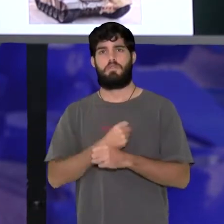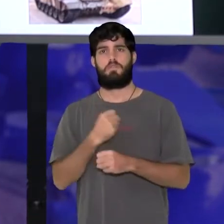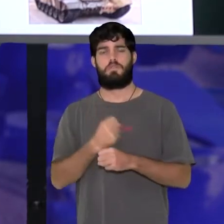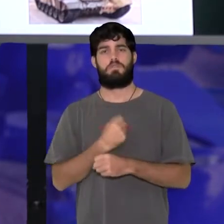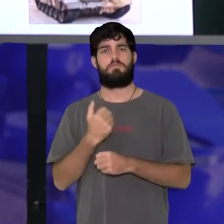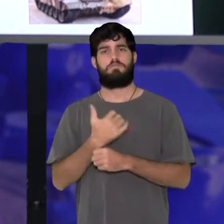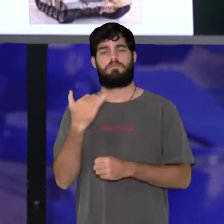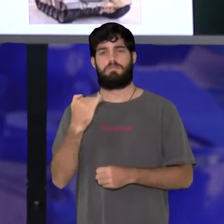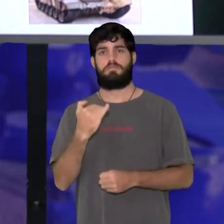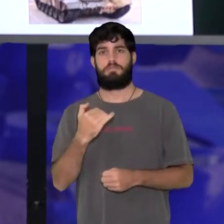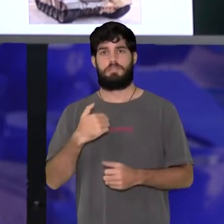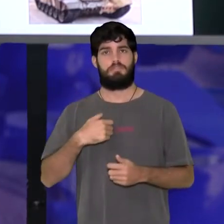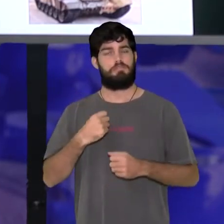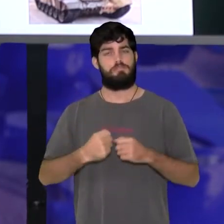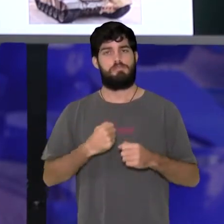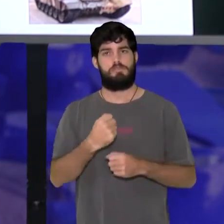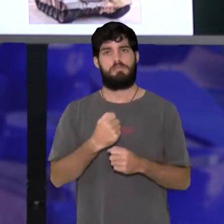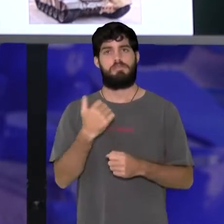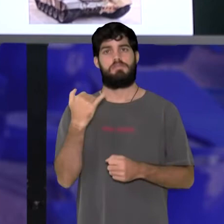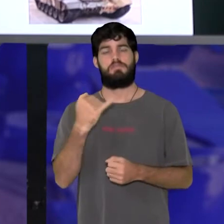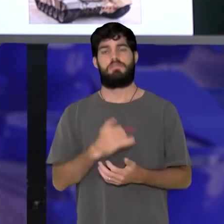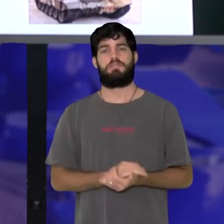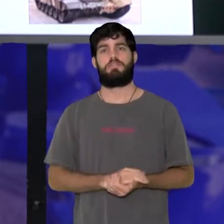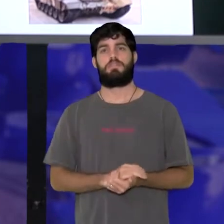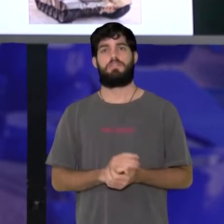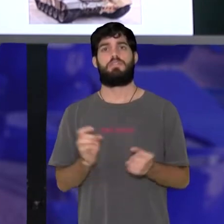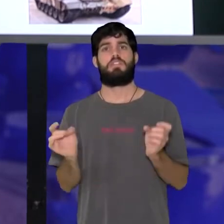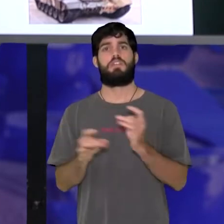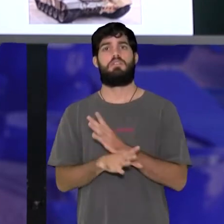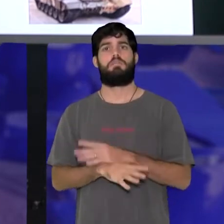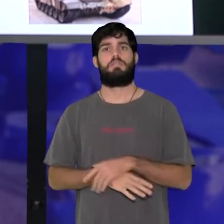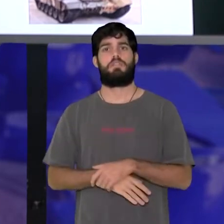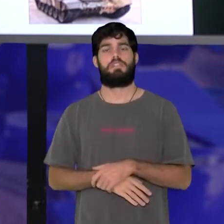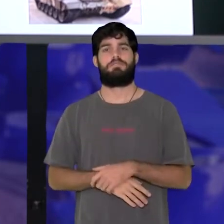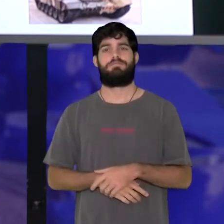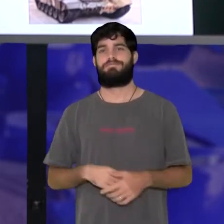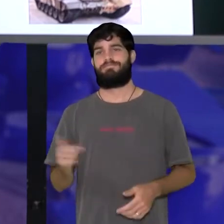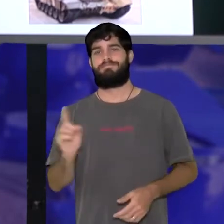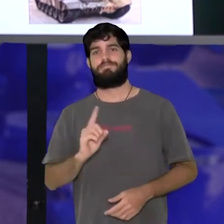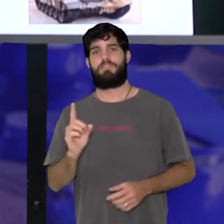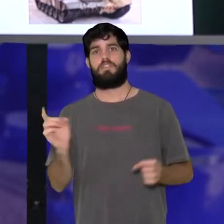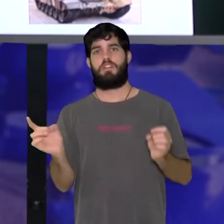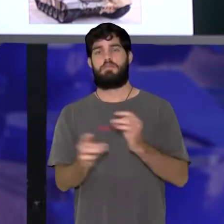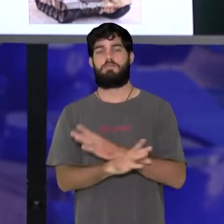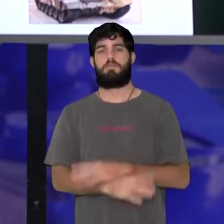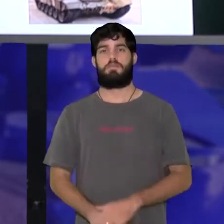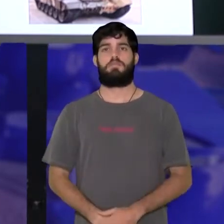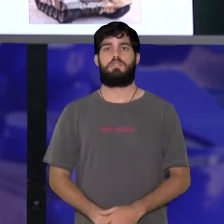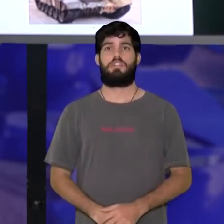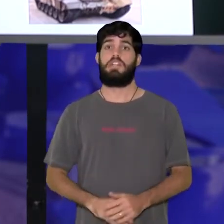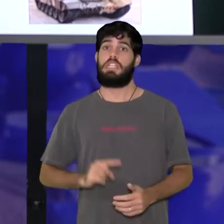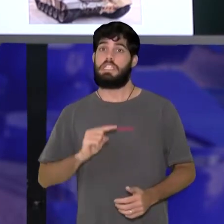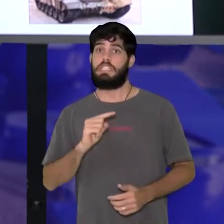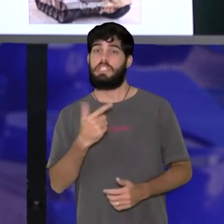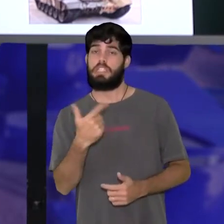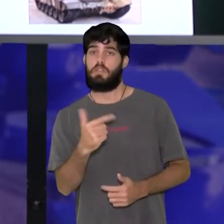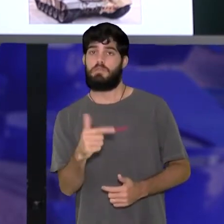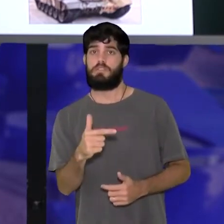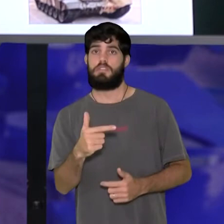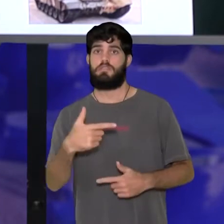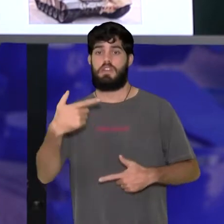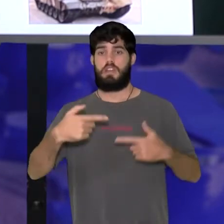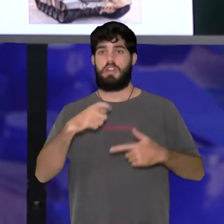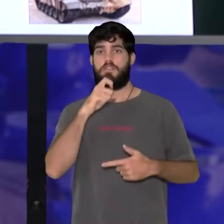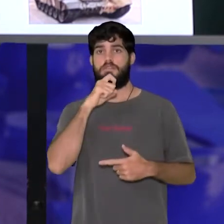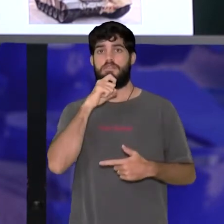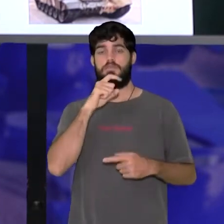foi a corrida armamentista. Quando é que ela terminou? Na verdade, ela não terminou. A gente não tem mais a Guerra Fria, mas os